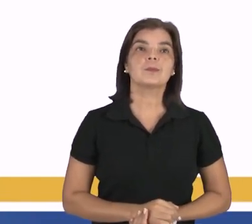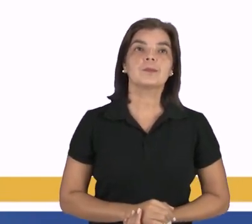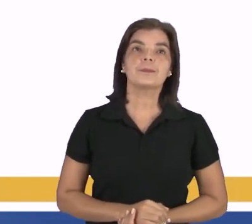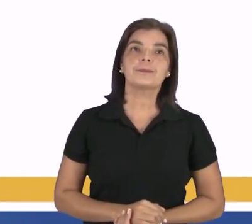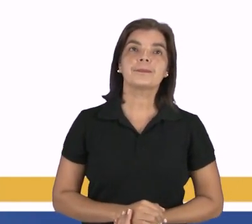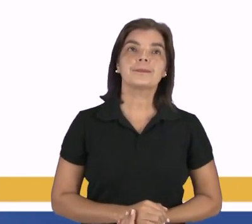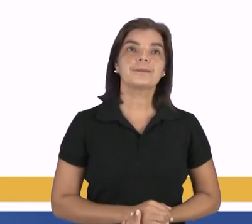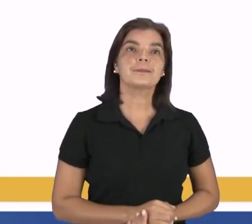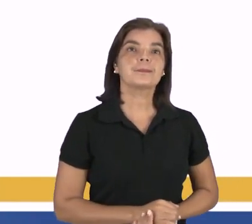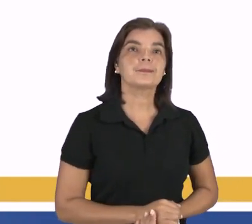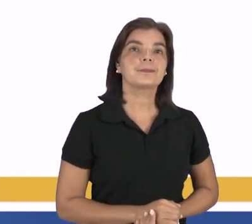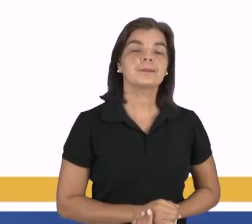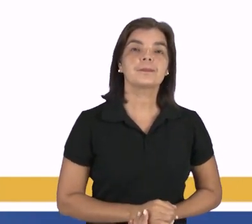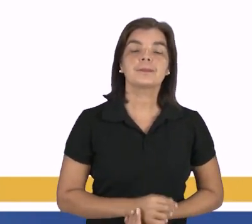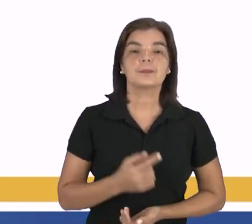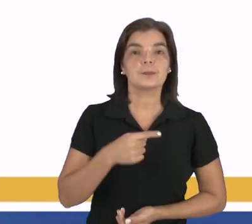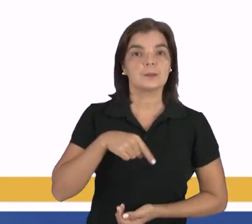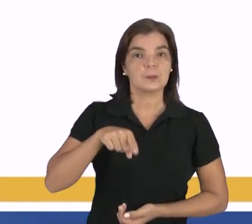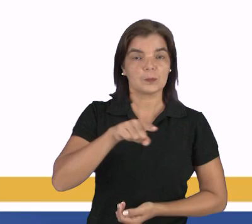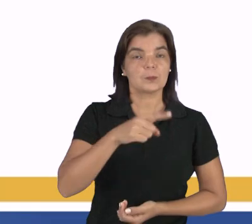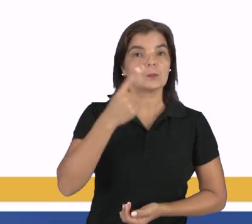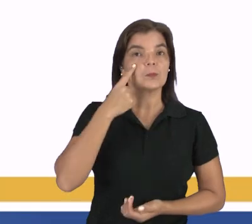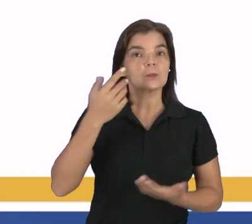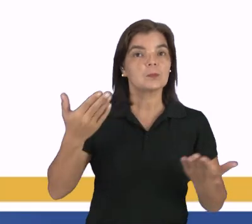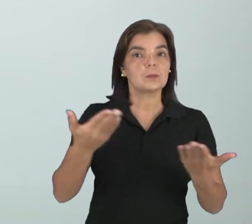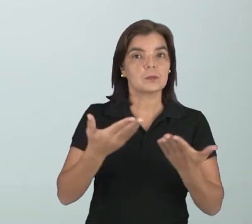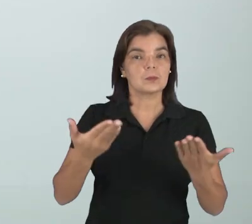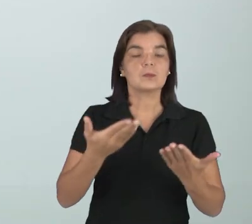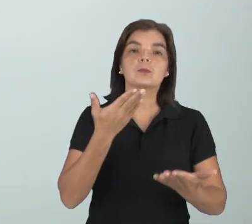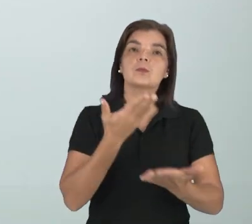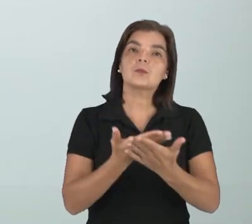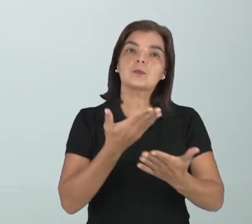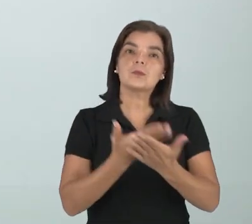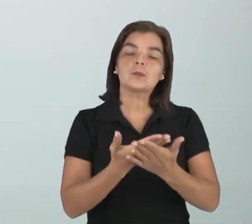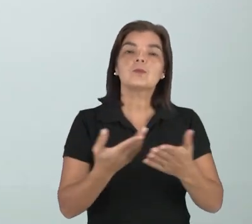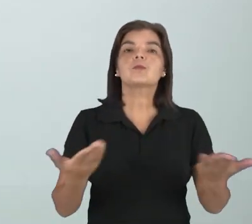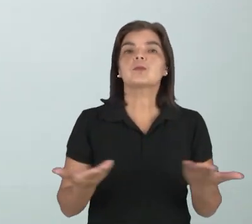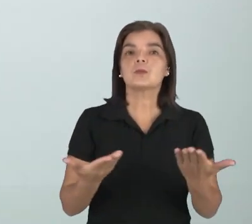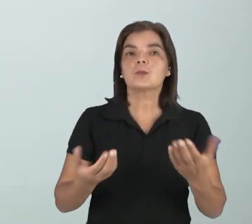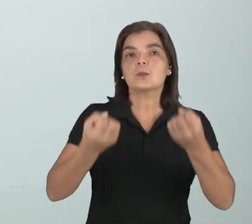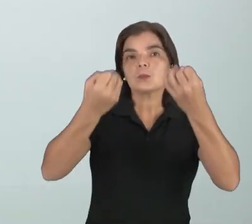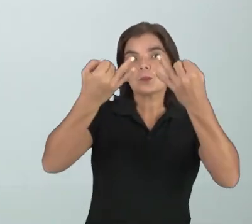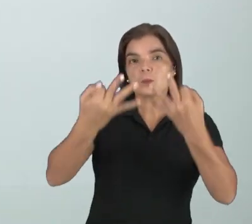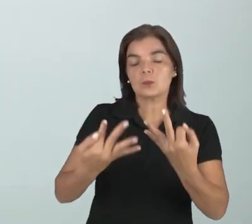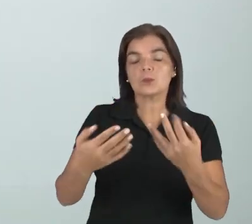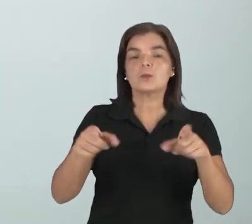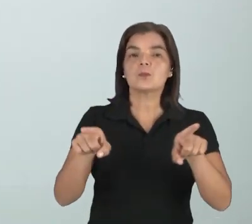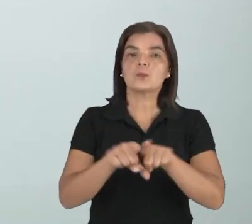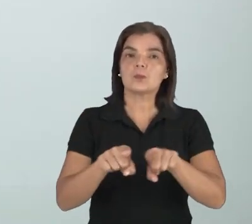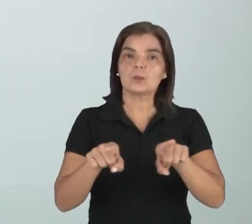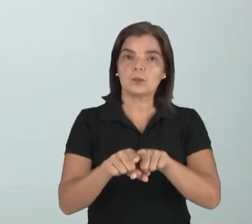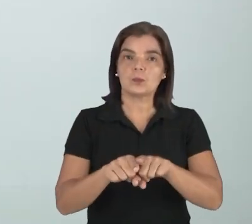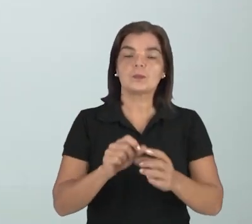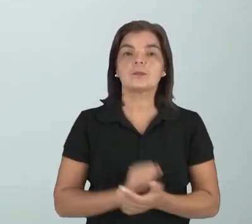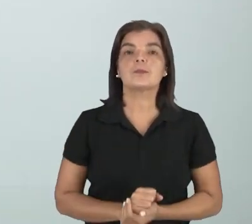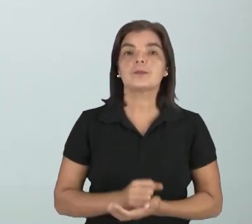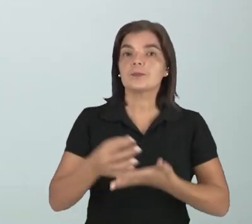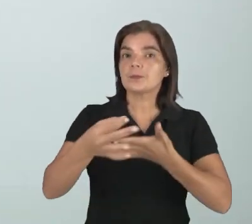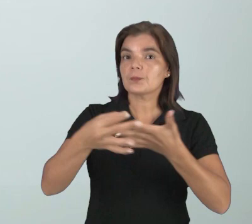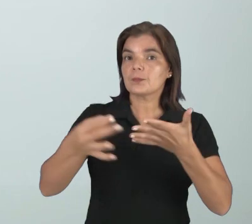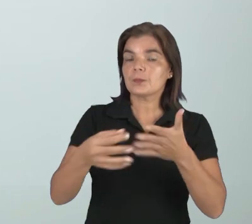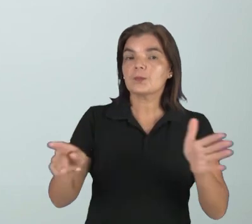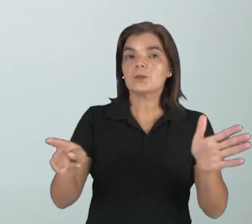Tá ok? Pessoal, hoje nós trabalhamos o conceito, as definições, as consequências